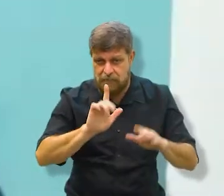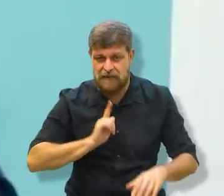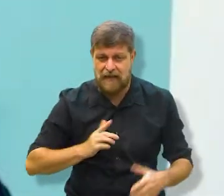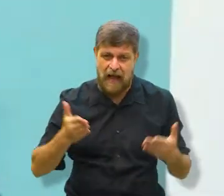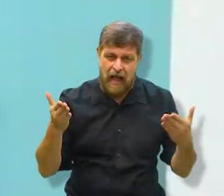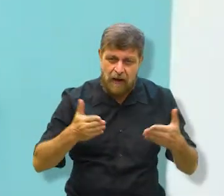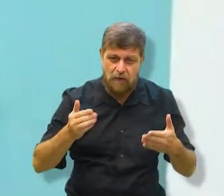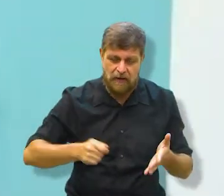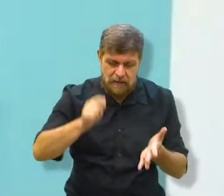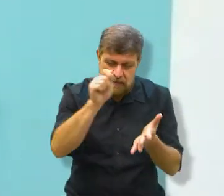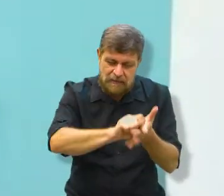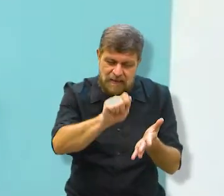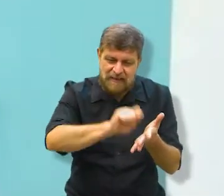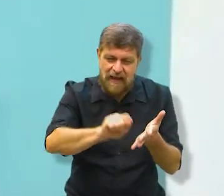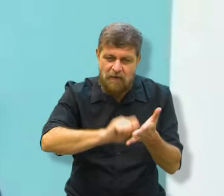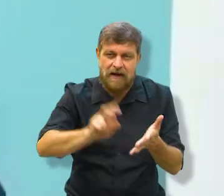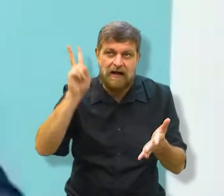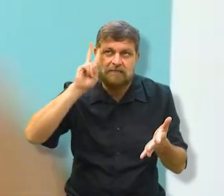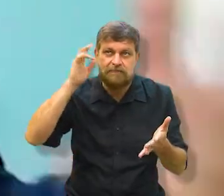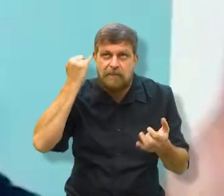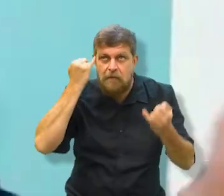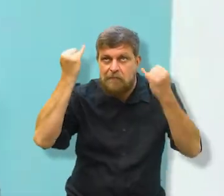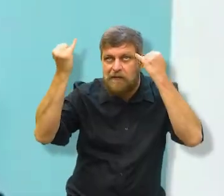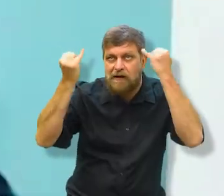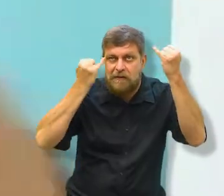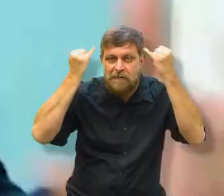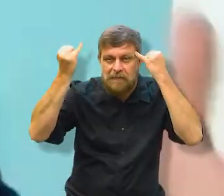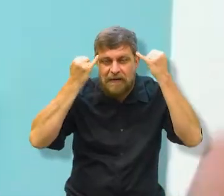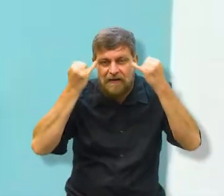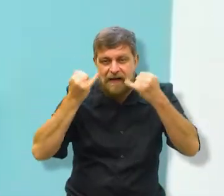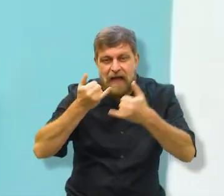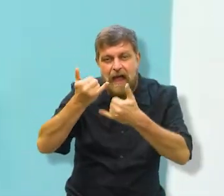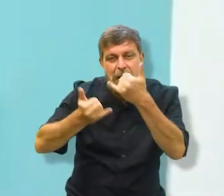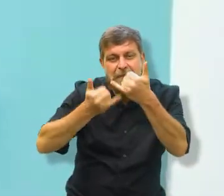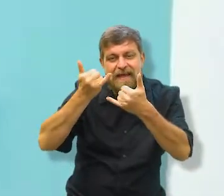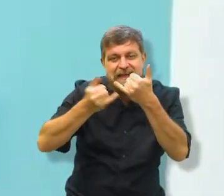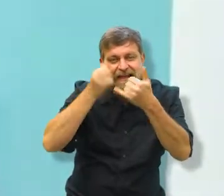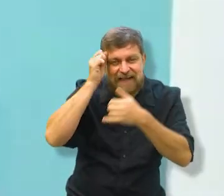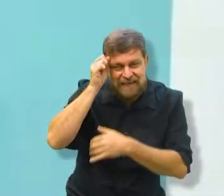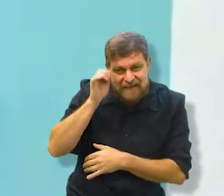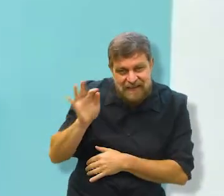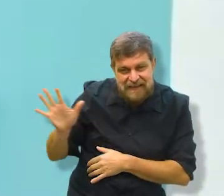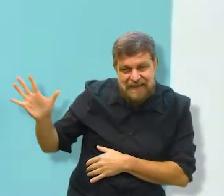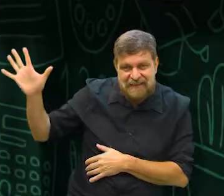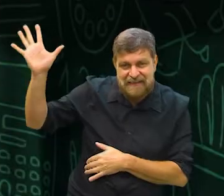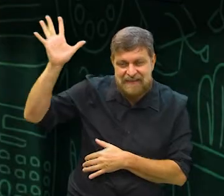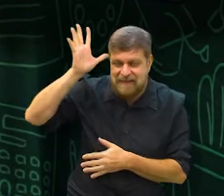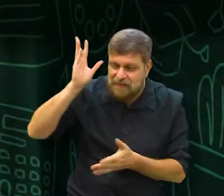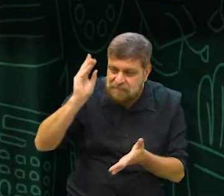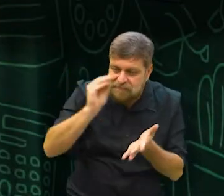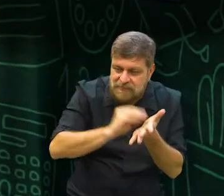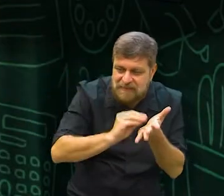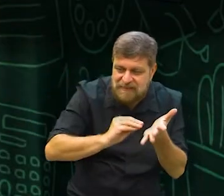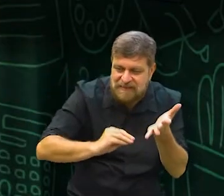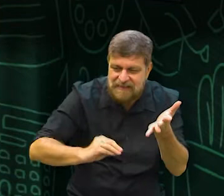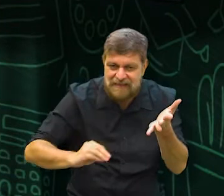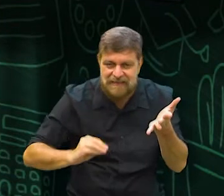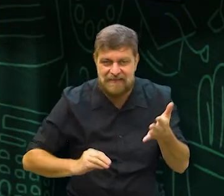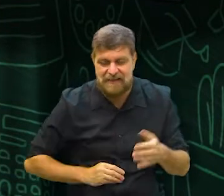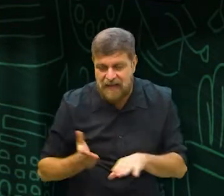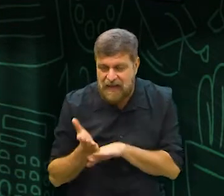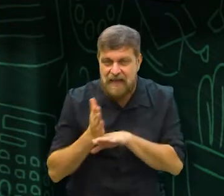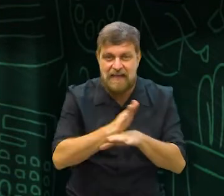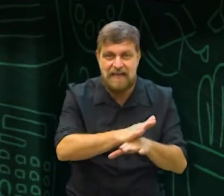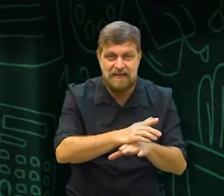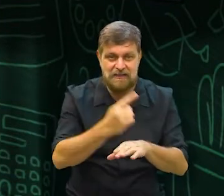mas agora aqui na hora de inventar uma história, eu invento, eu brinco com isso. E isso acaba, por isso que eu falo, acaba sendo terapêutico até,